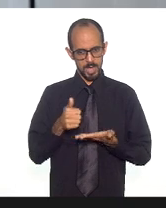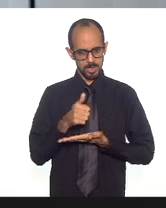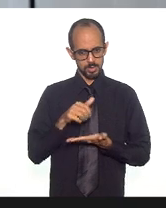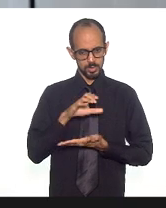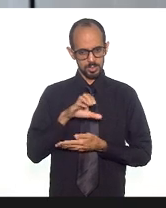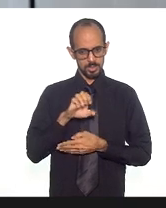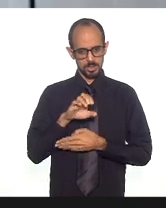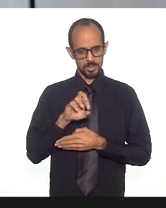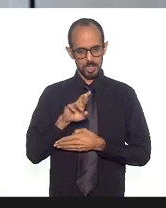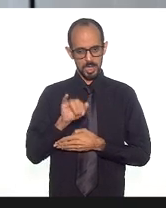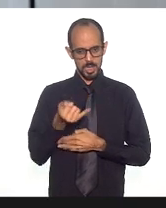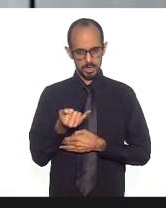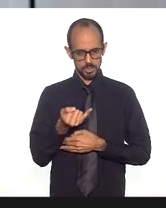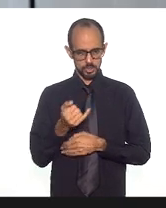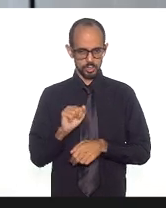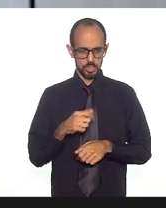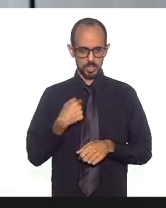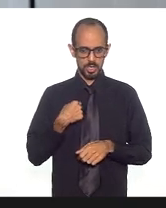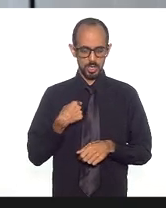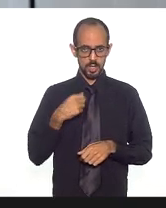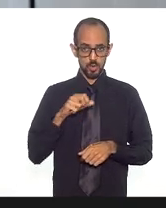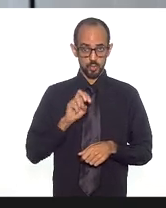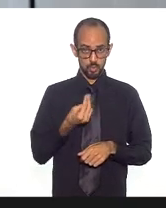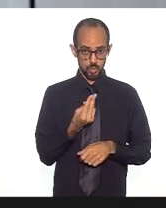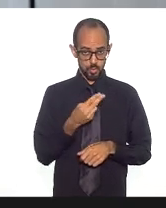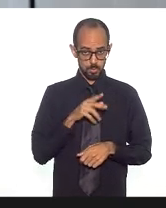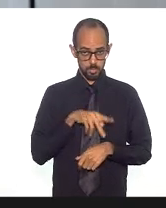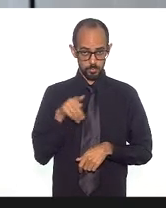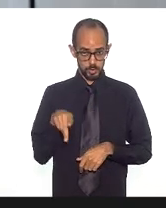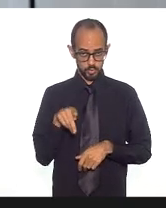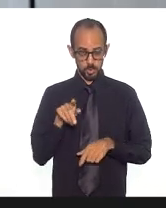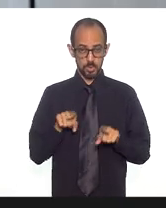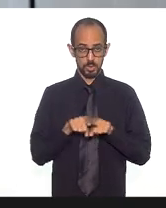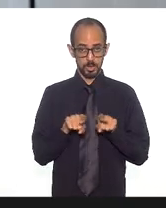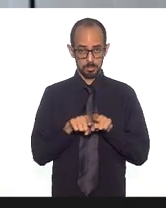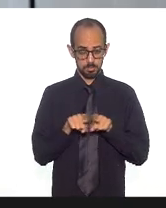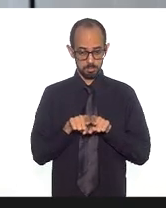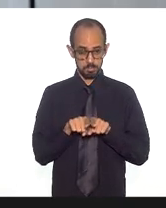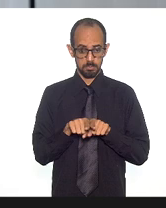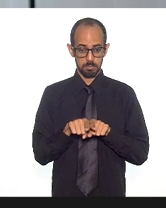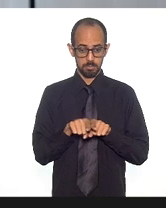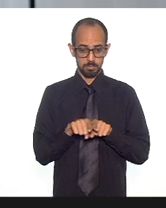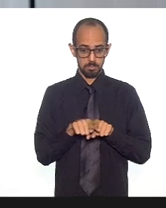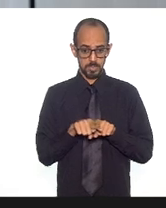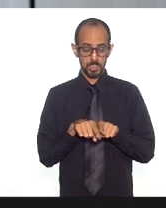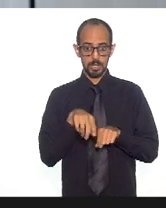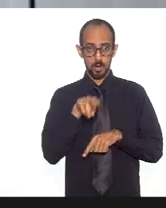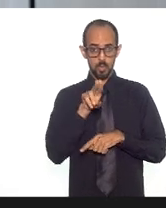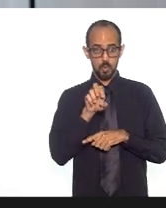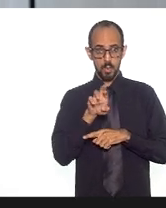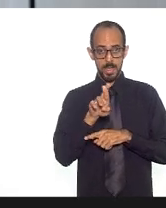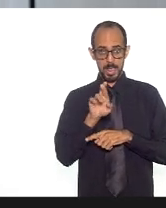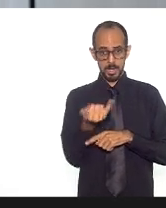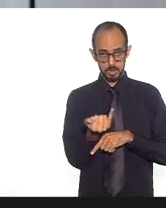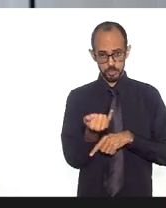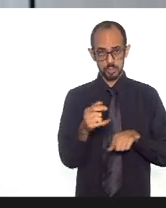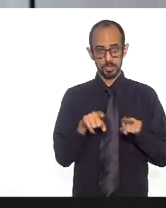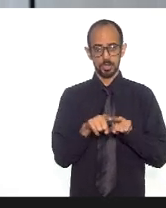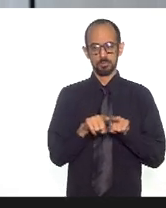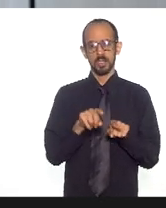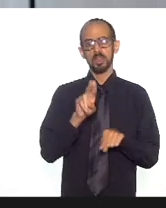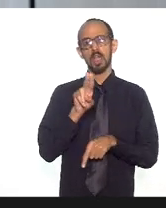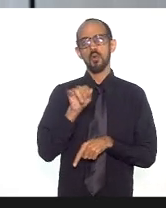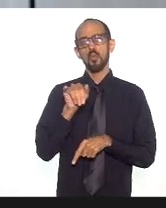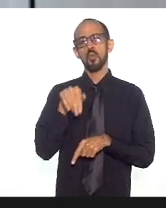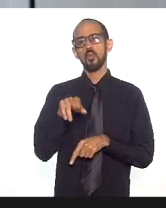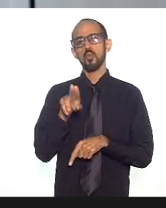CCERJ. Eu, como professor, também, além de professor da UERJ, eu também sou professor da Unirio, né? E